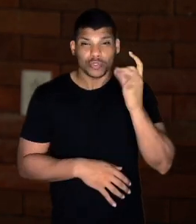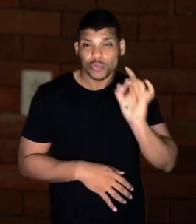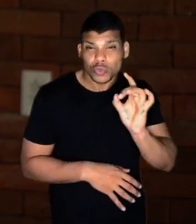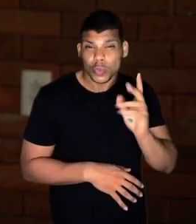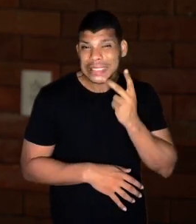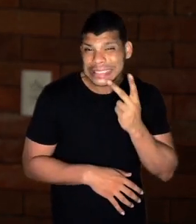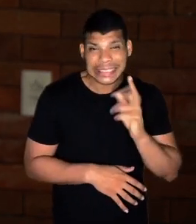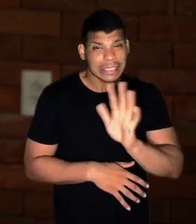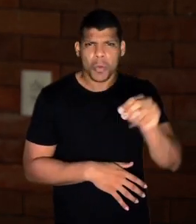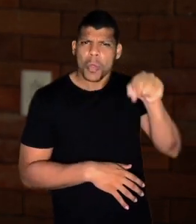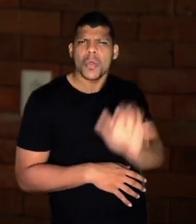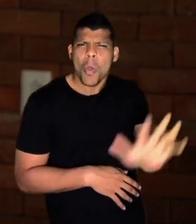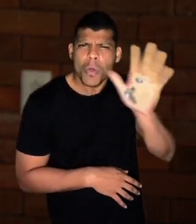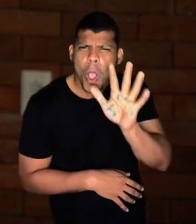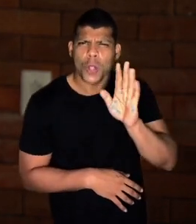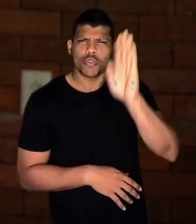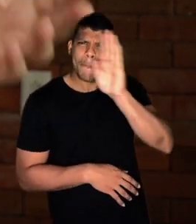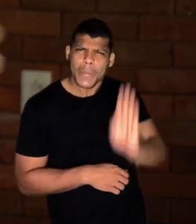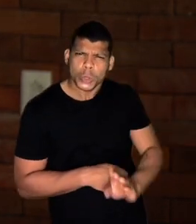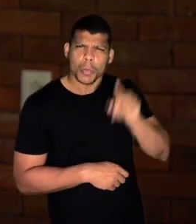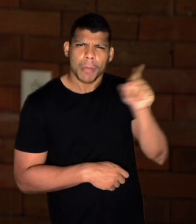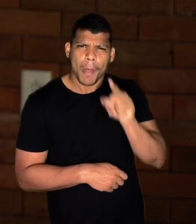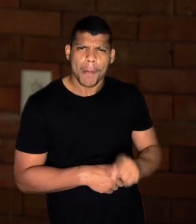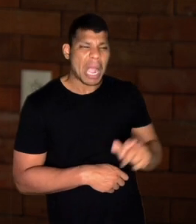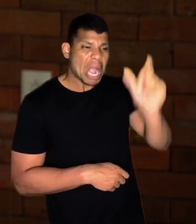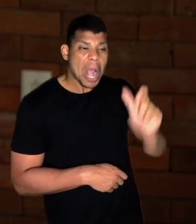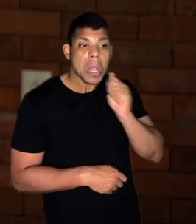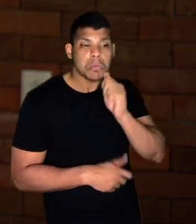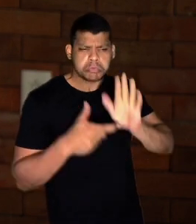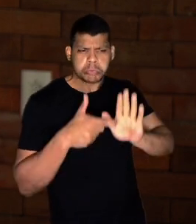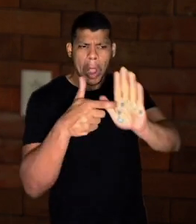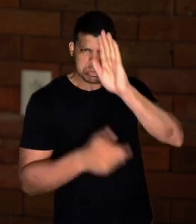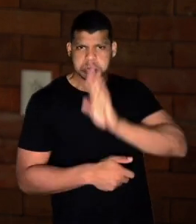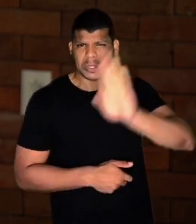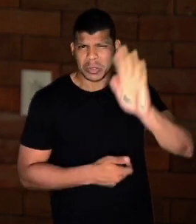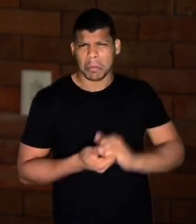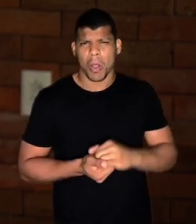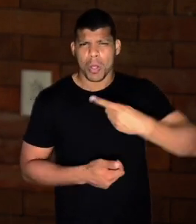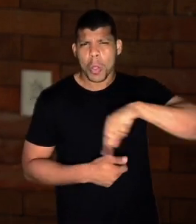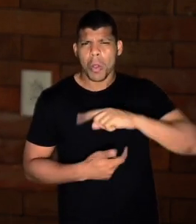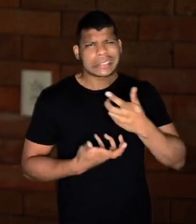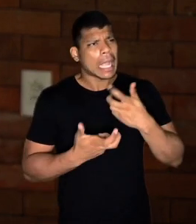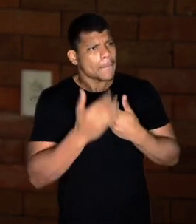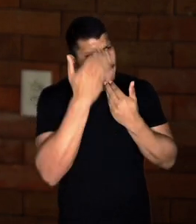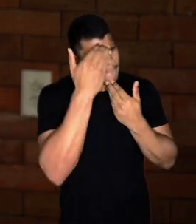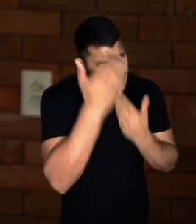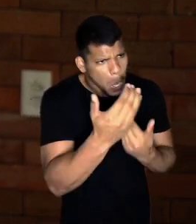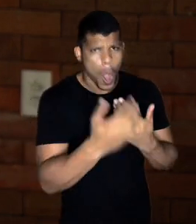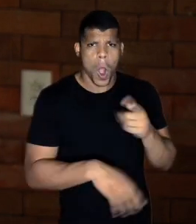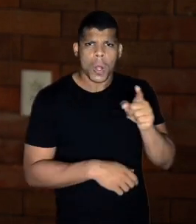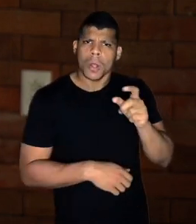Ceará mas para o Nordeste e para o Brasil e que ela é uma das maiores representantes Ó tem gratidão a ela né dali